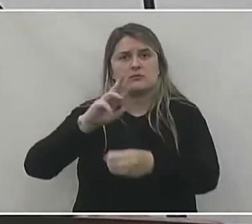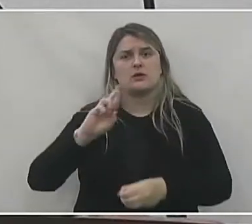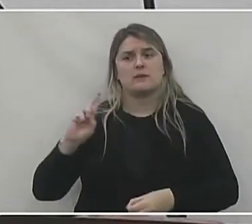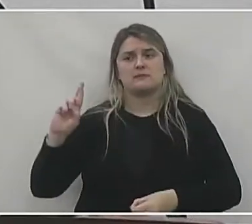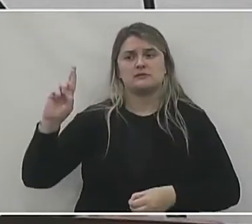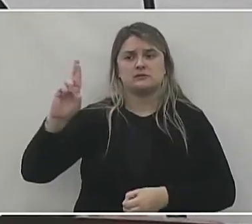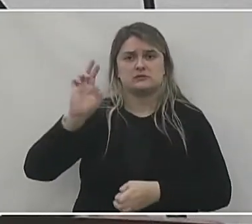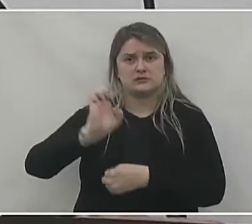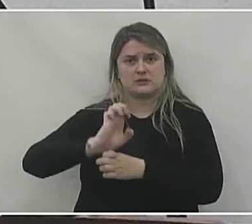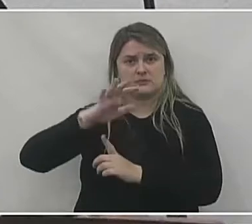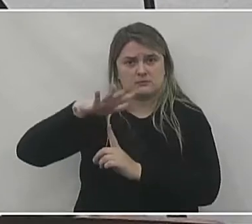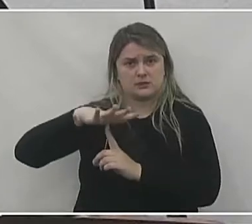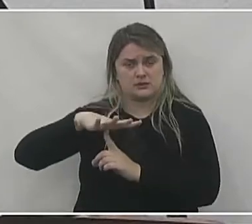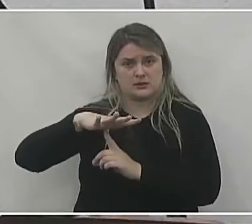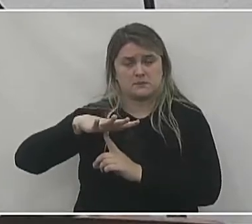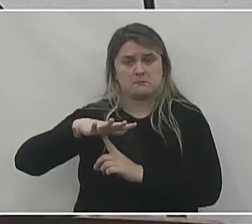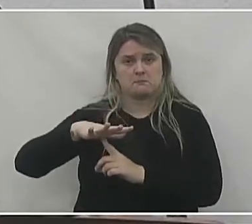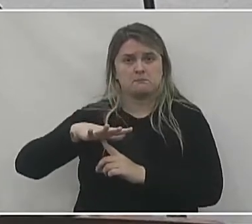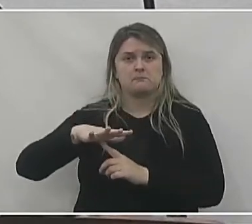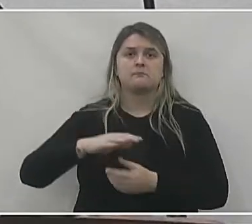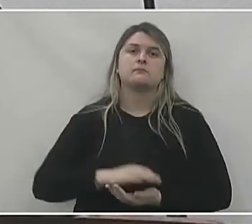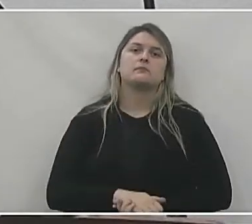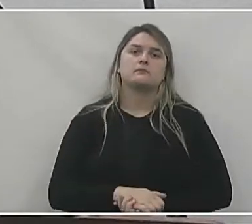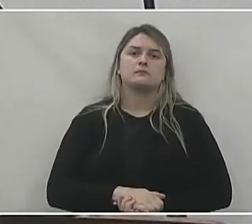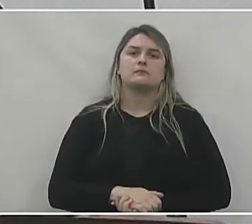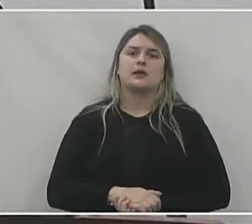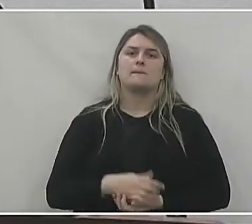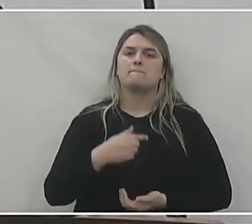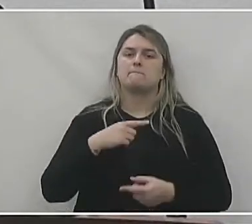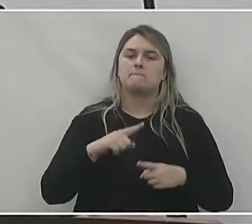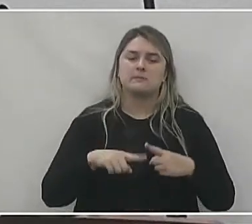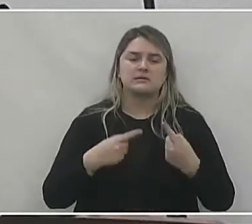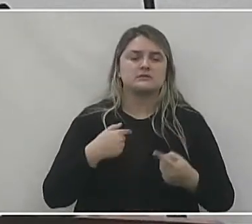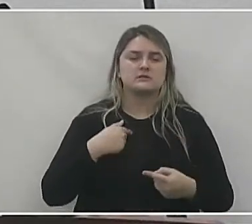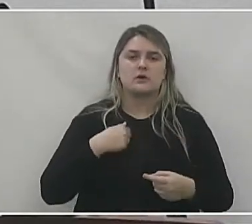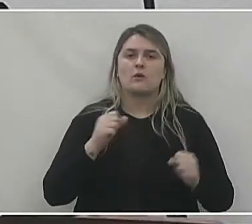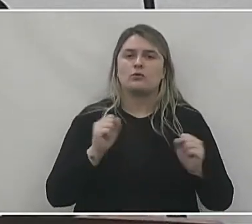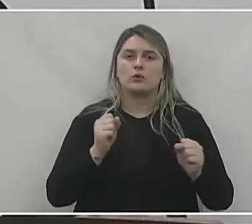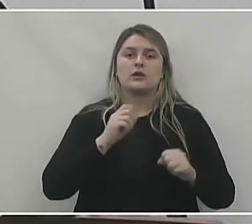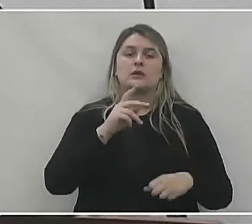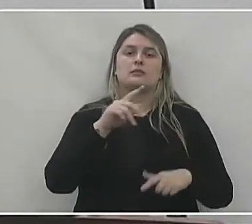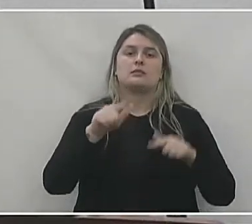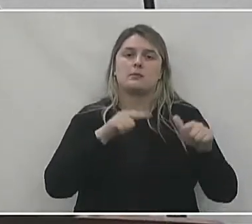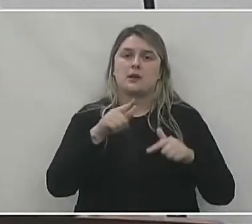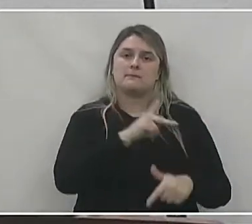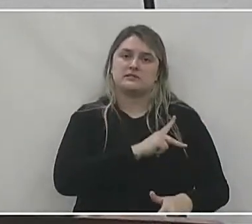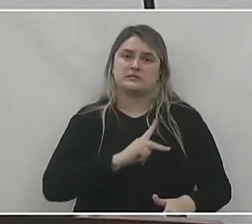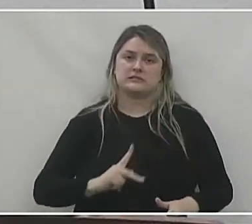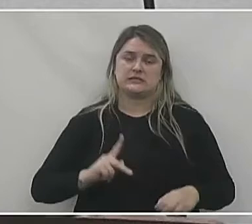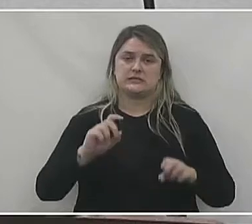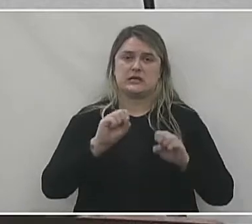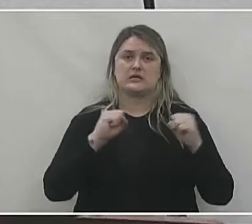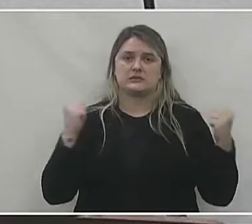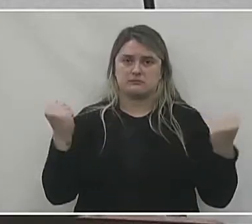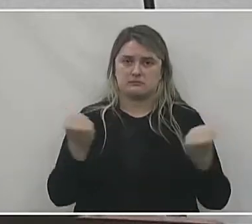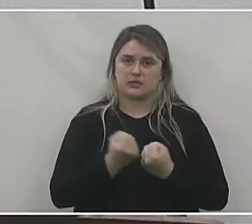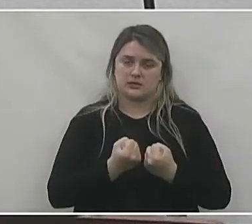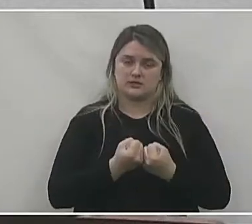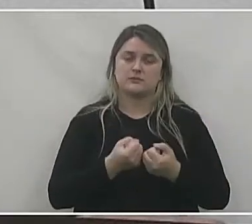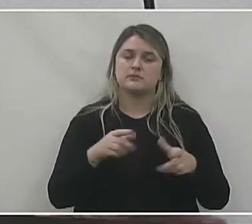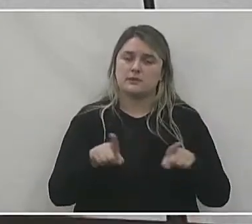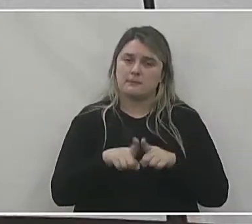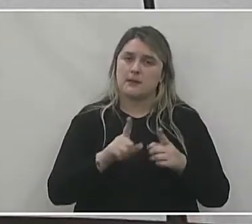represento no Paraná. Mas a realização mesmo eu me realizei como presidente da Assembleia. E paguei um preço muito alto por